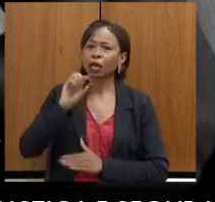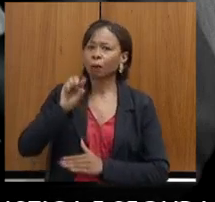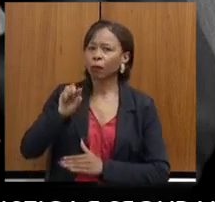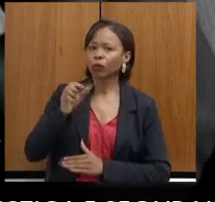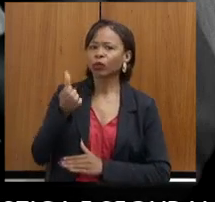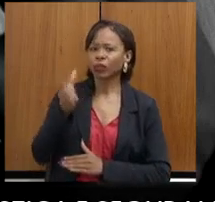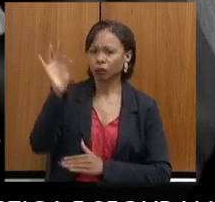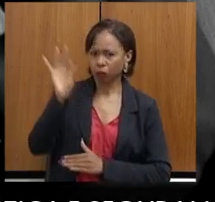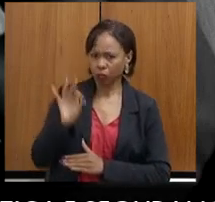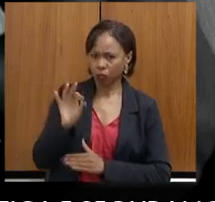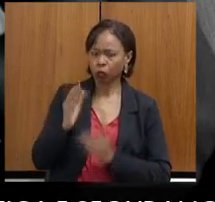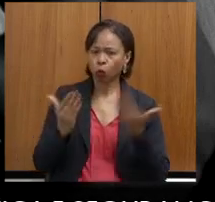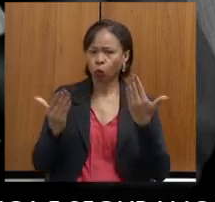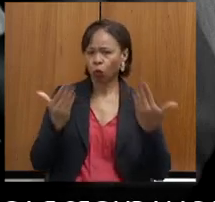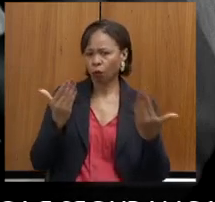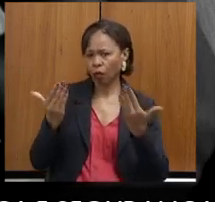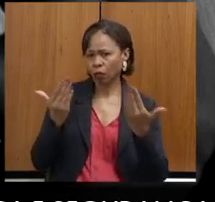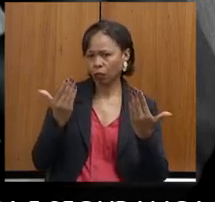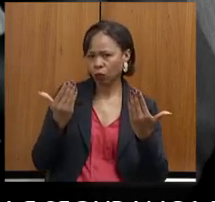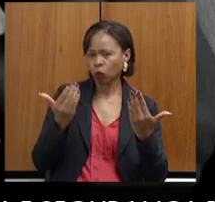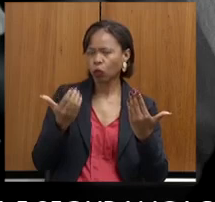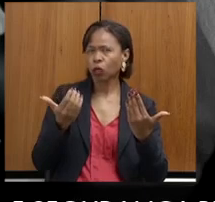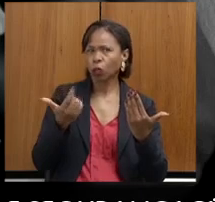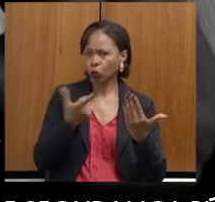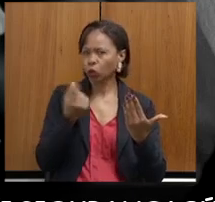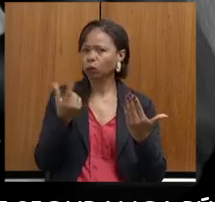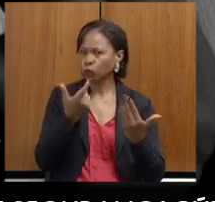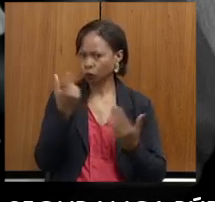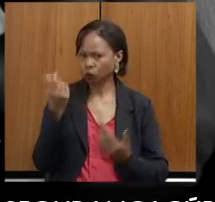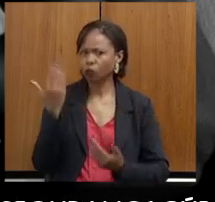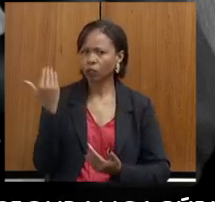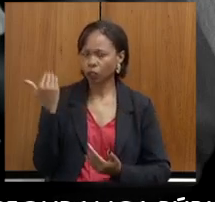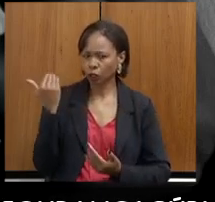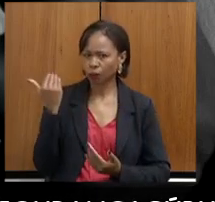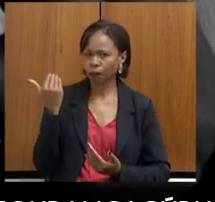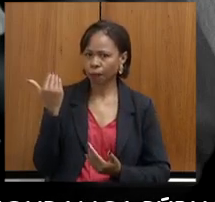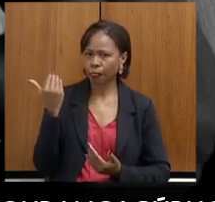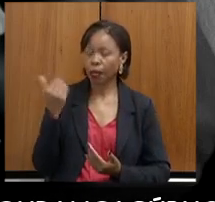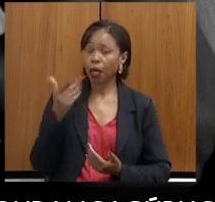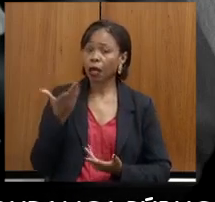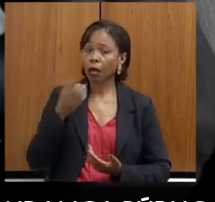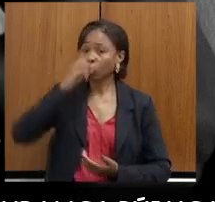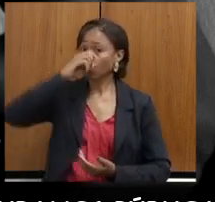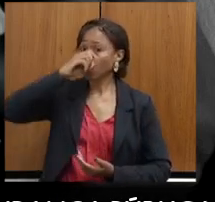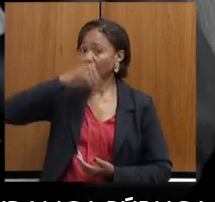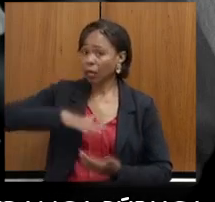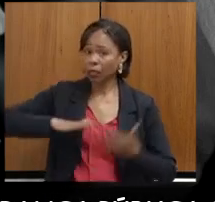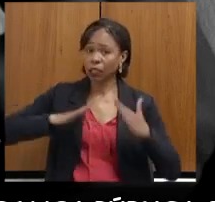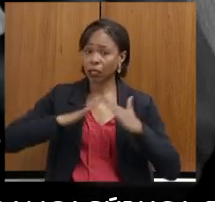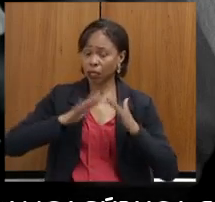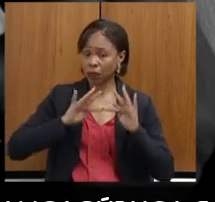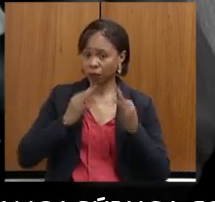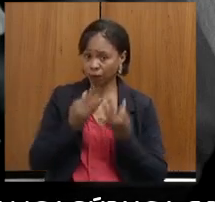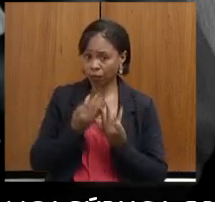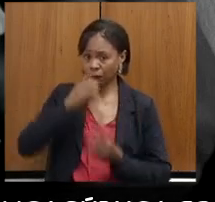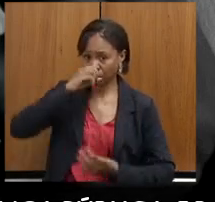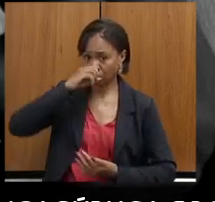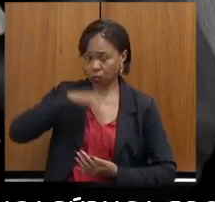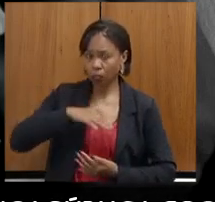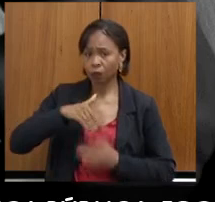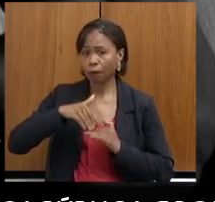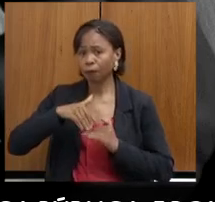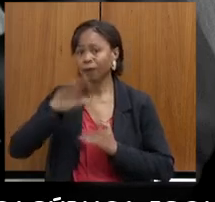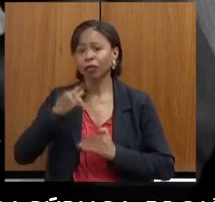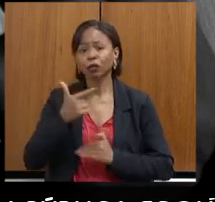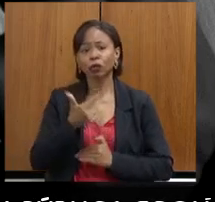período do ano de dois mil e vinte e só relativas a violência doméstica tivemos mais de dois